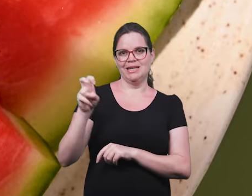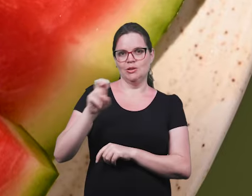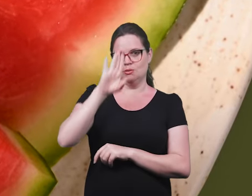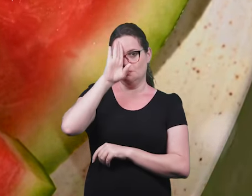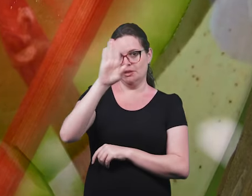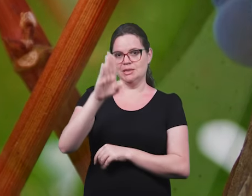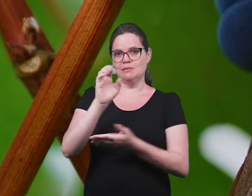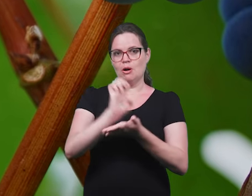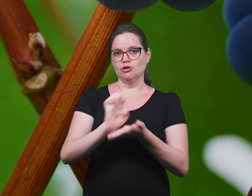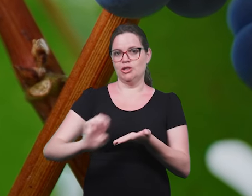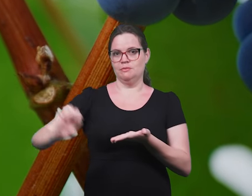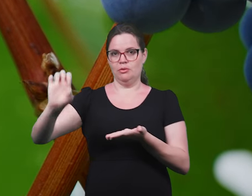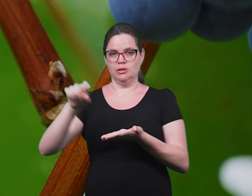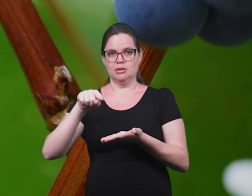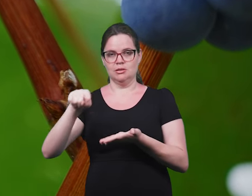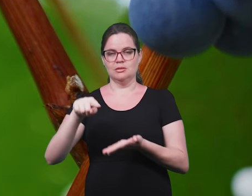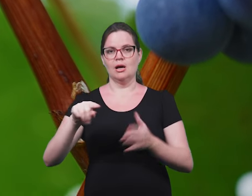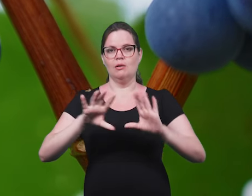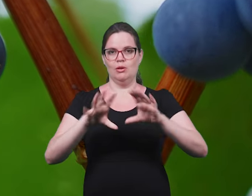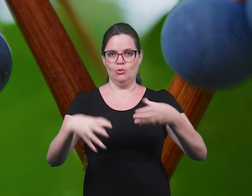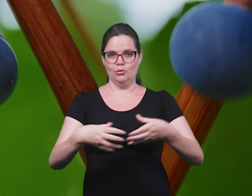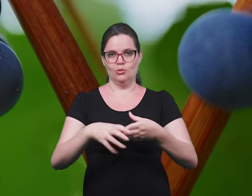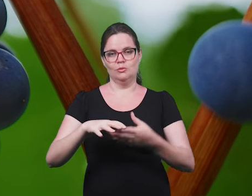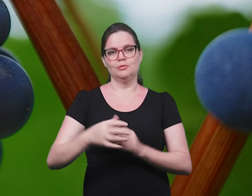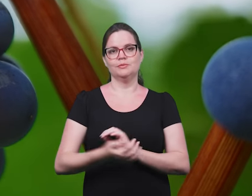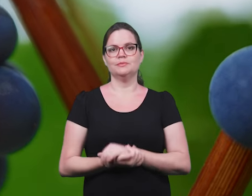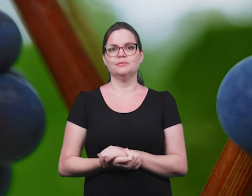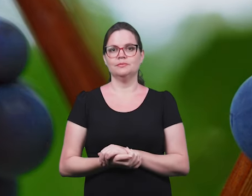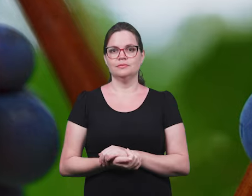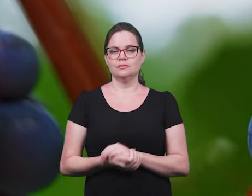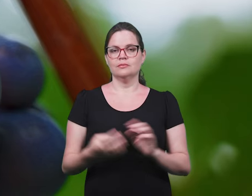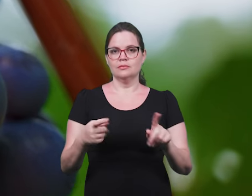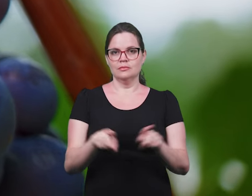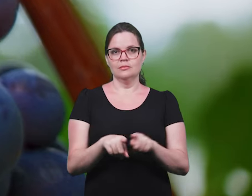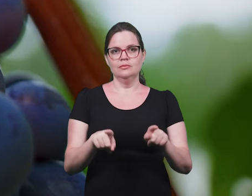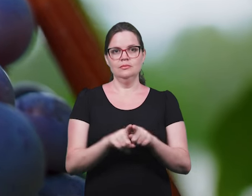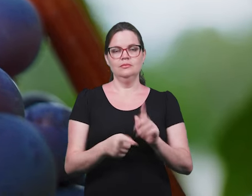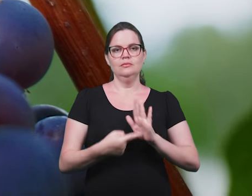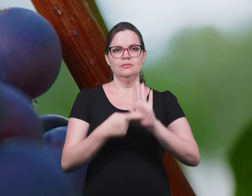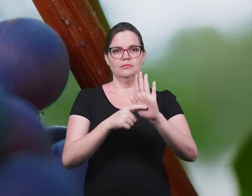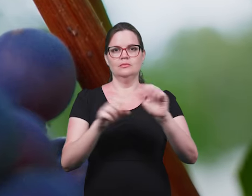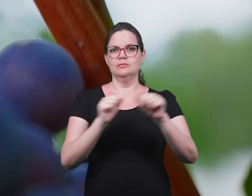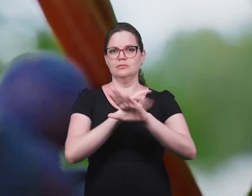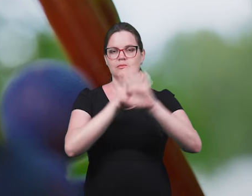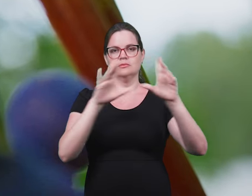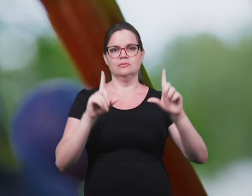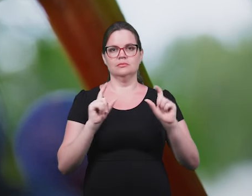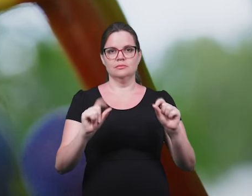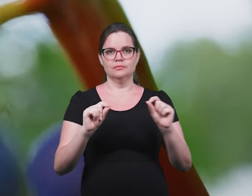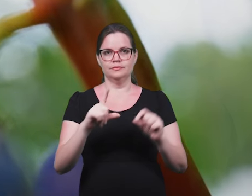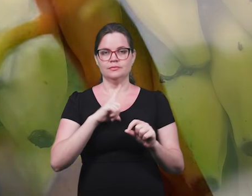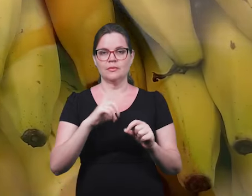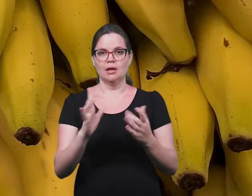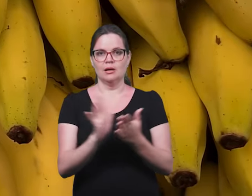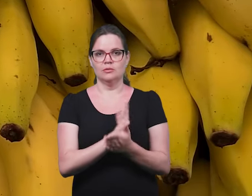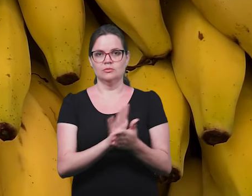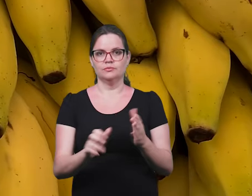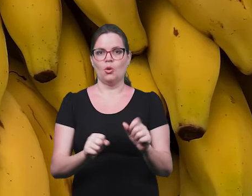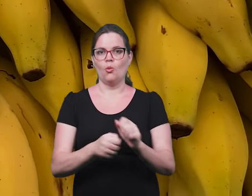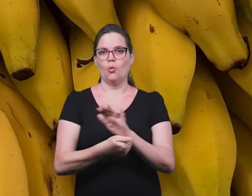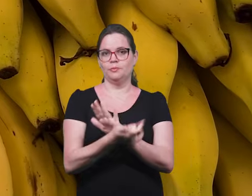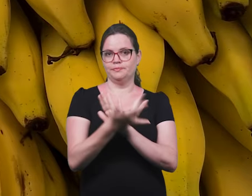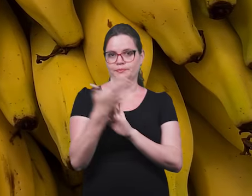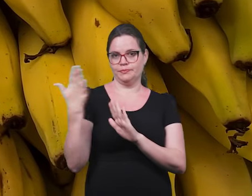principal nas exportações do agronegócio nacional. De forma ainda mais expressiva, o volume exportado